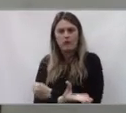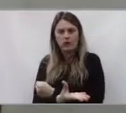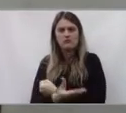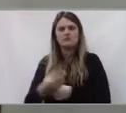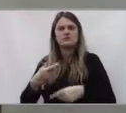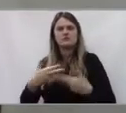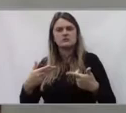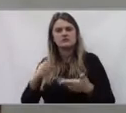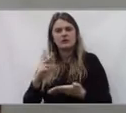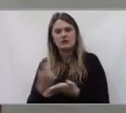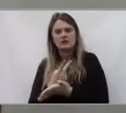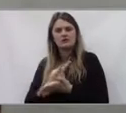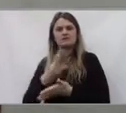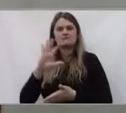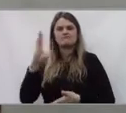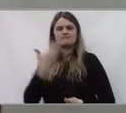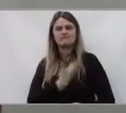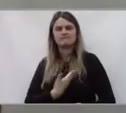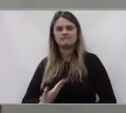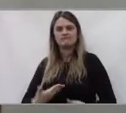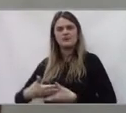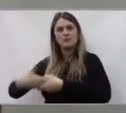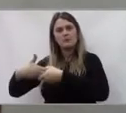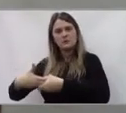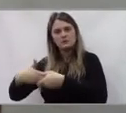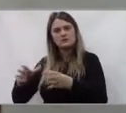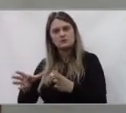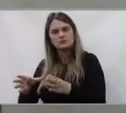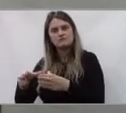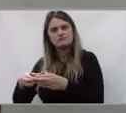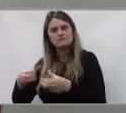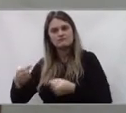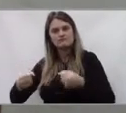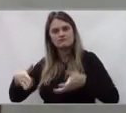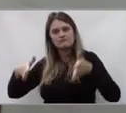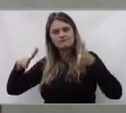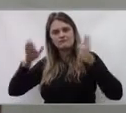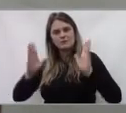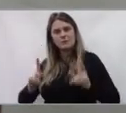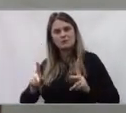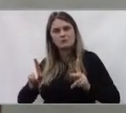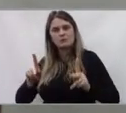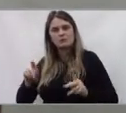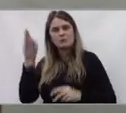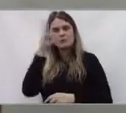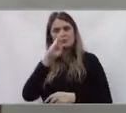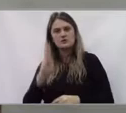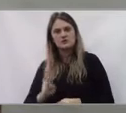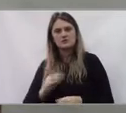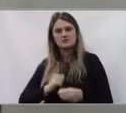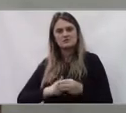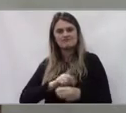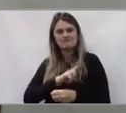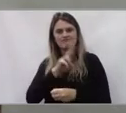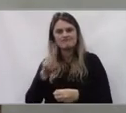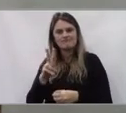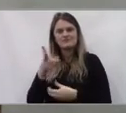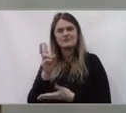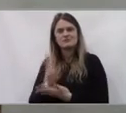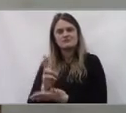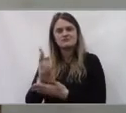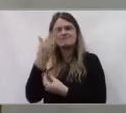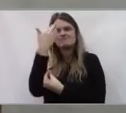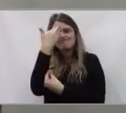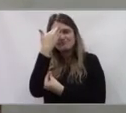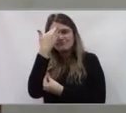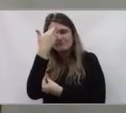acontecem lá no governo, lá em cima. Então, parabéns a vocês. Com certeza, o povo brasileiro, a comunidade de União do Vitória, será eternamente grato a